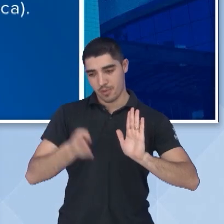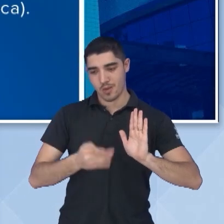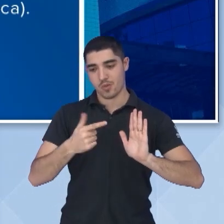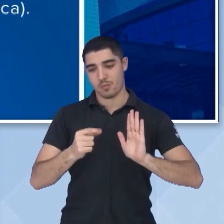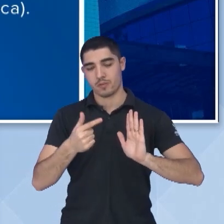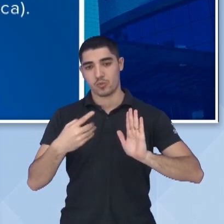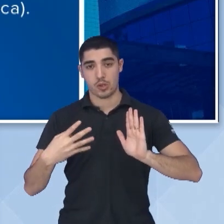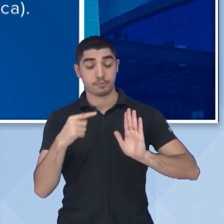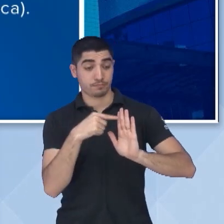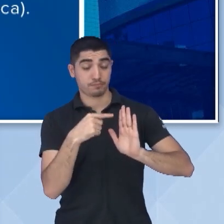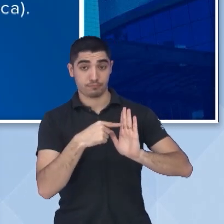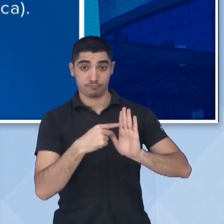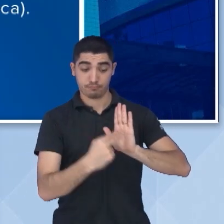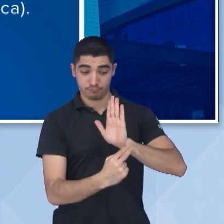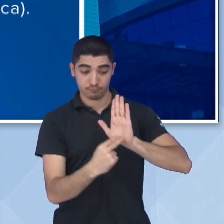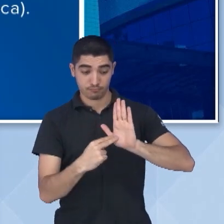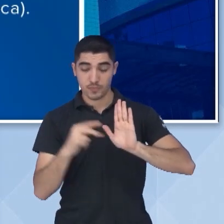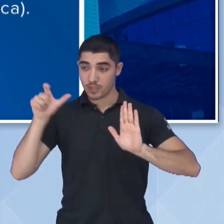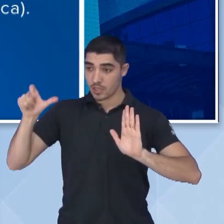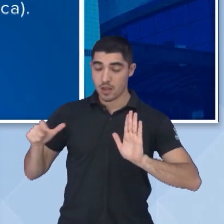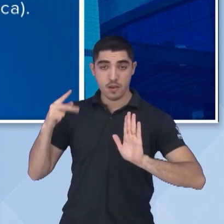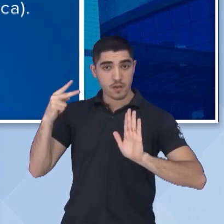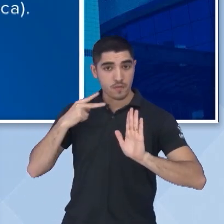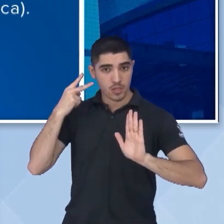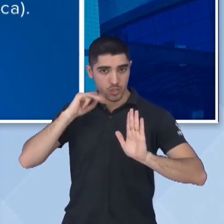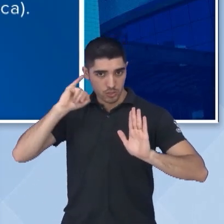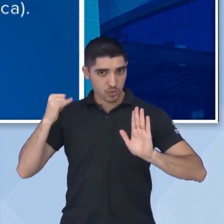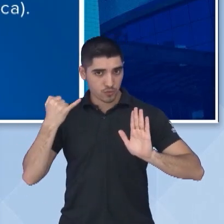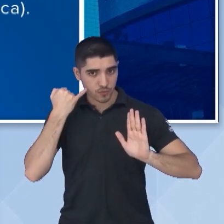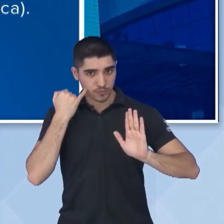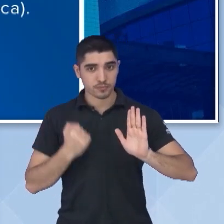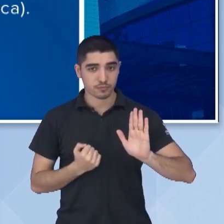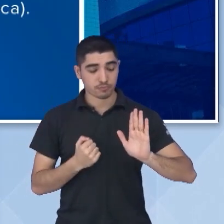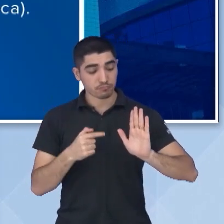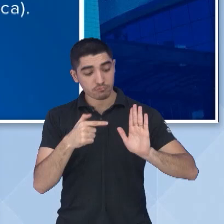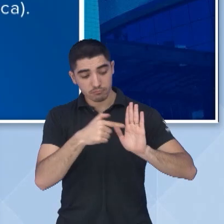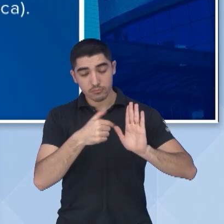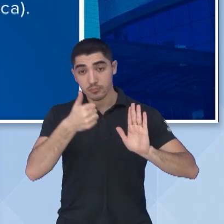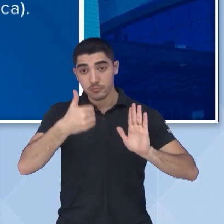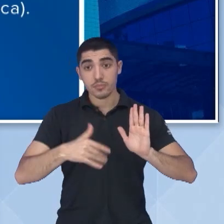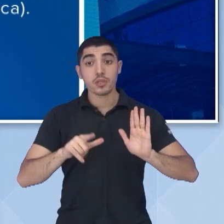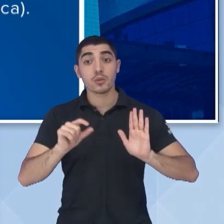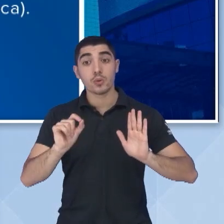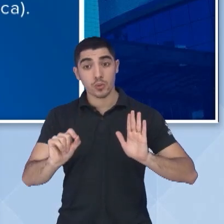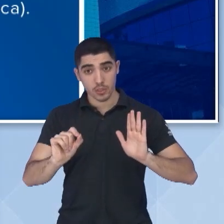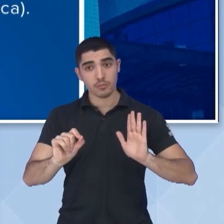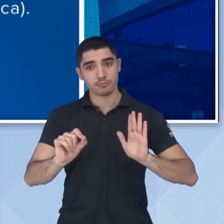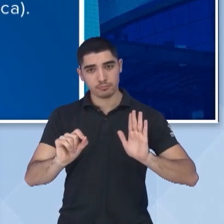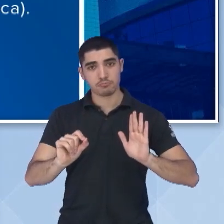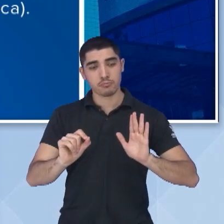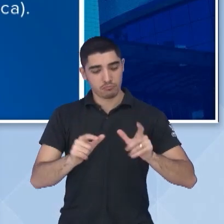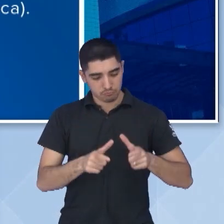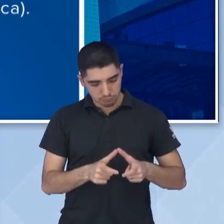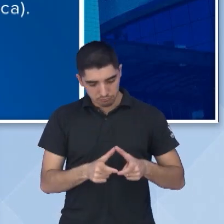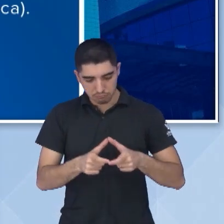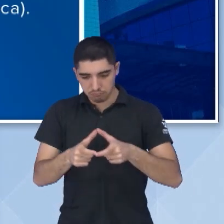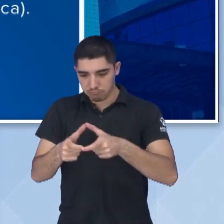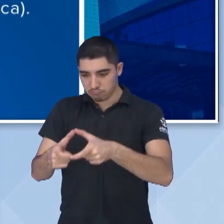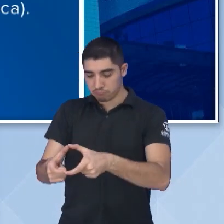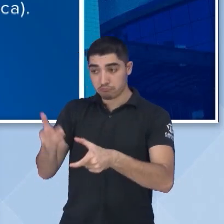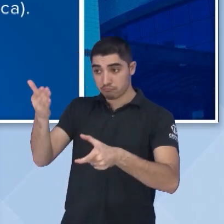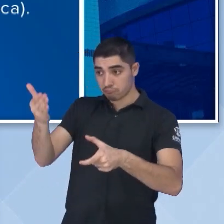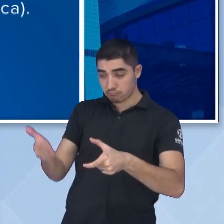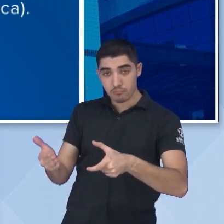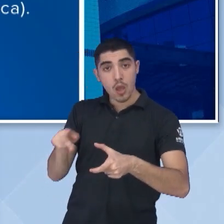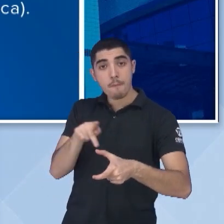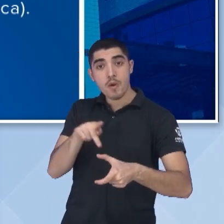54/2024. Autoria, vereador Juvenil Silvério. Concede a medalha Mérito Educacional,